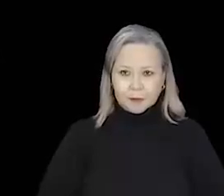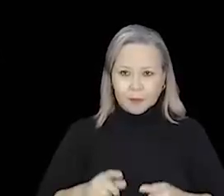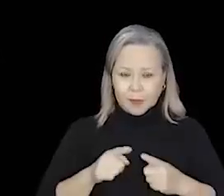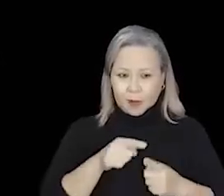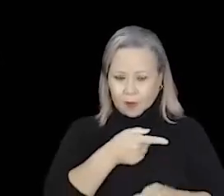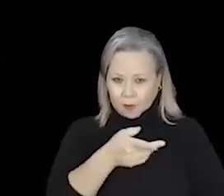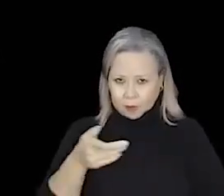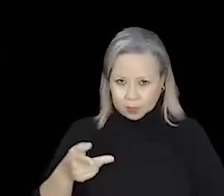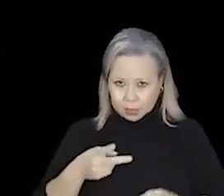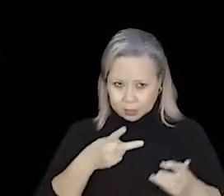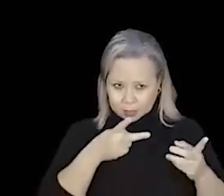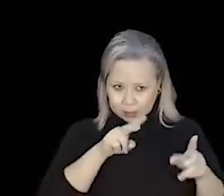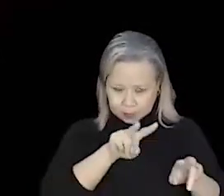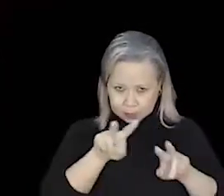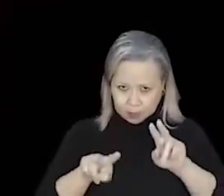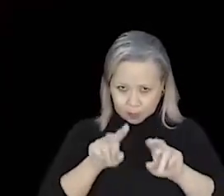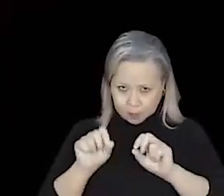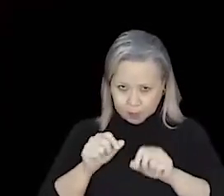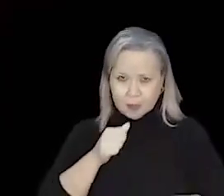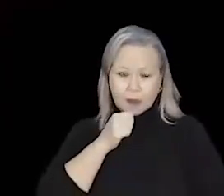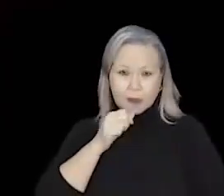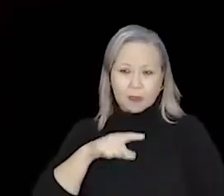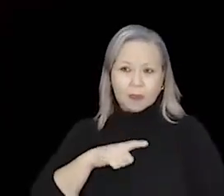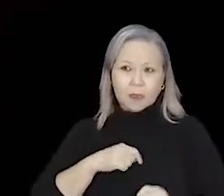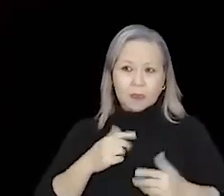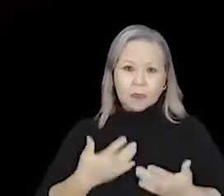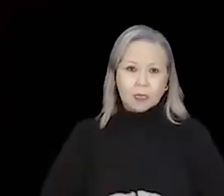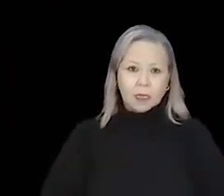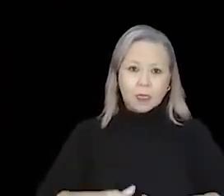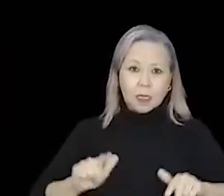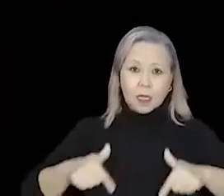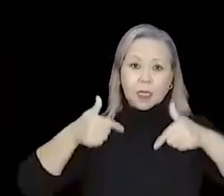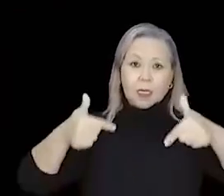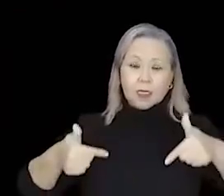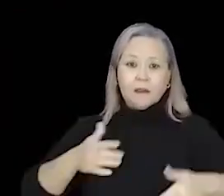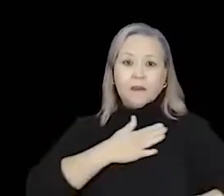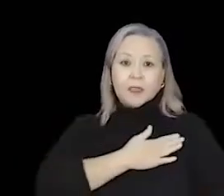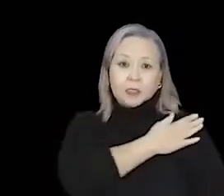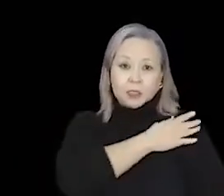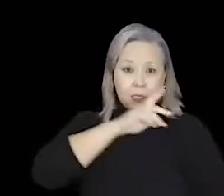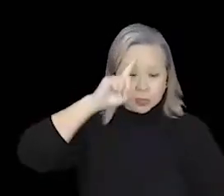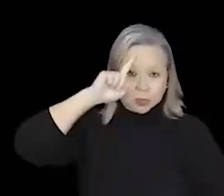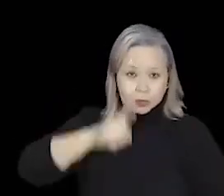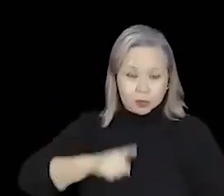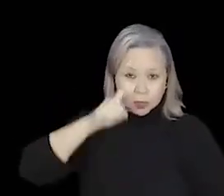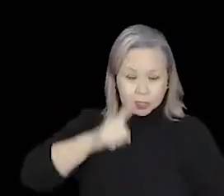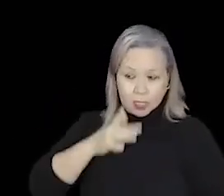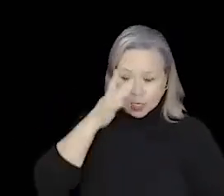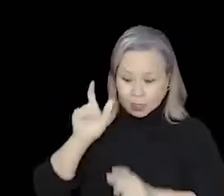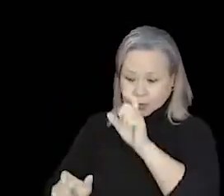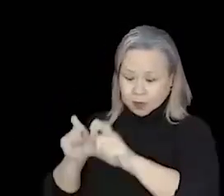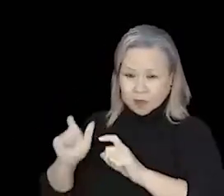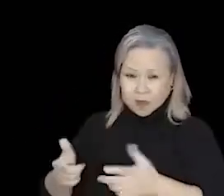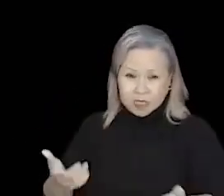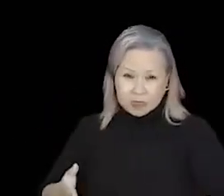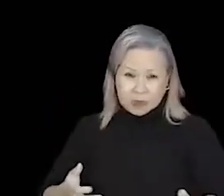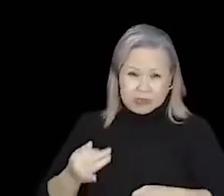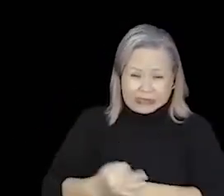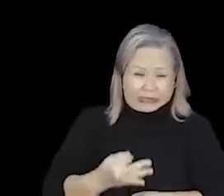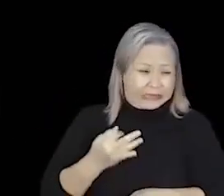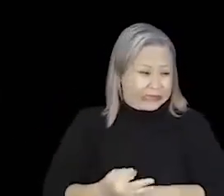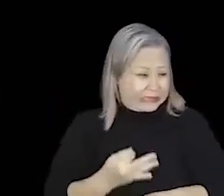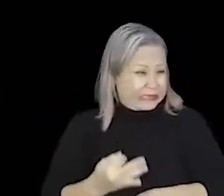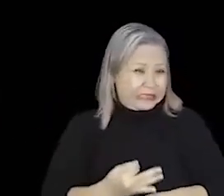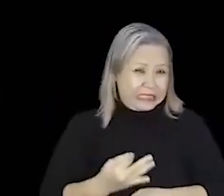Vocês estão vendo que ainda tem na frente de quartéis algumas pessoas inconformadas com o resultado